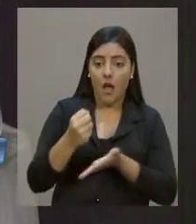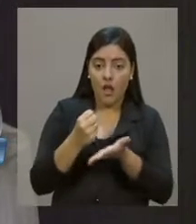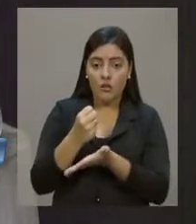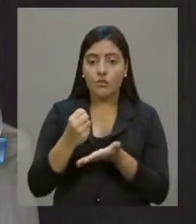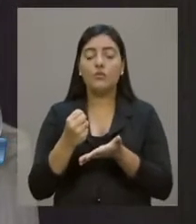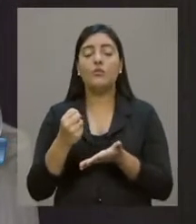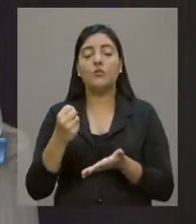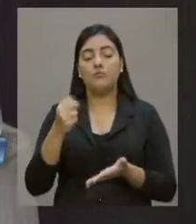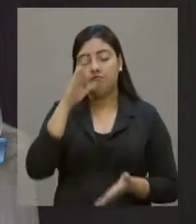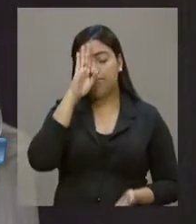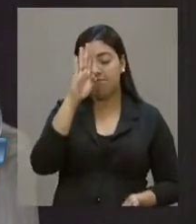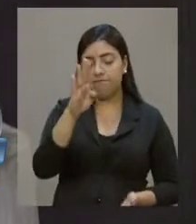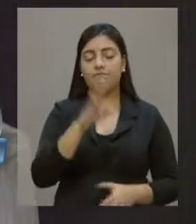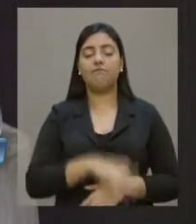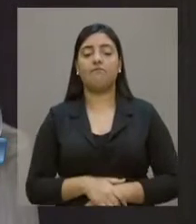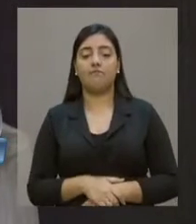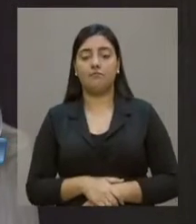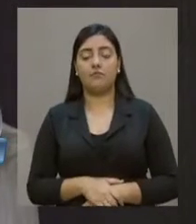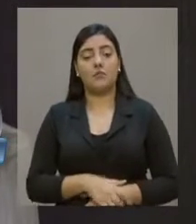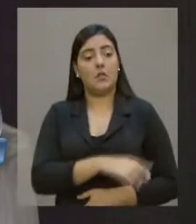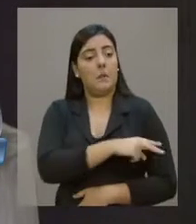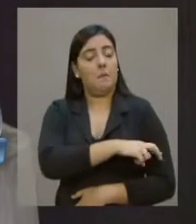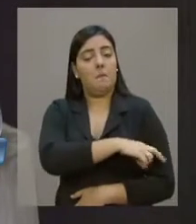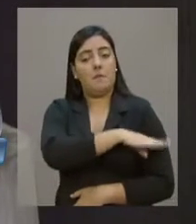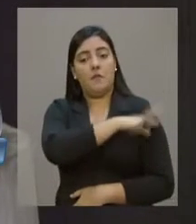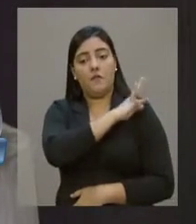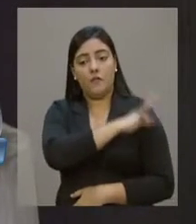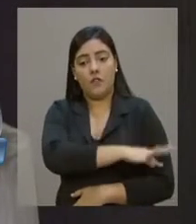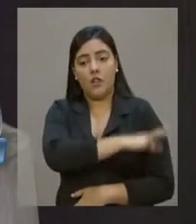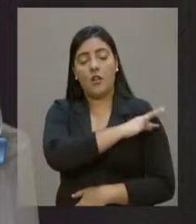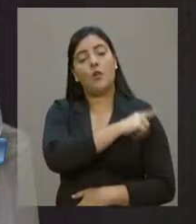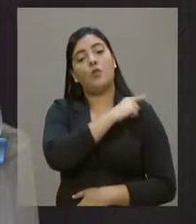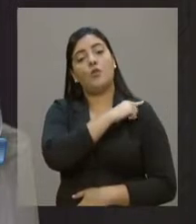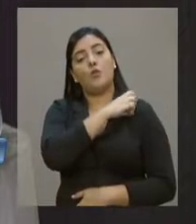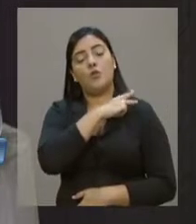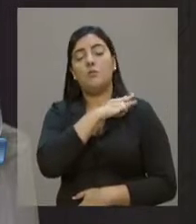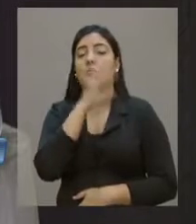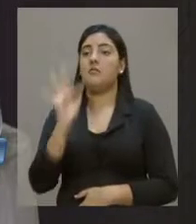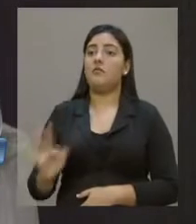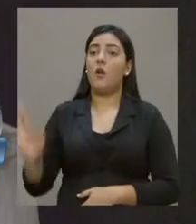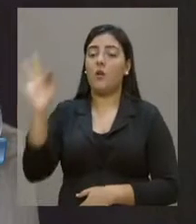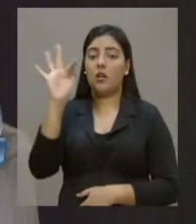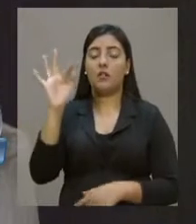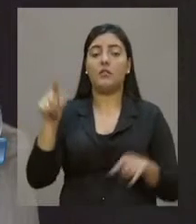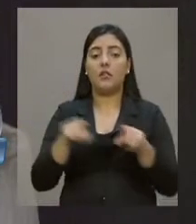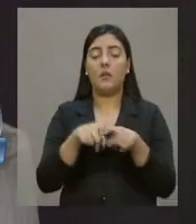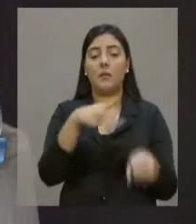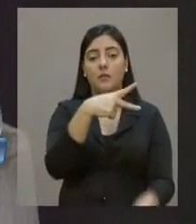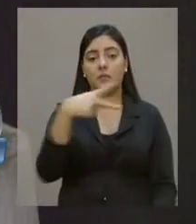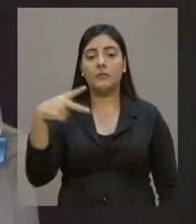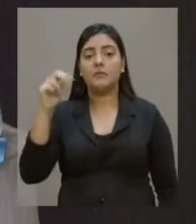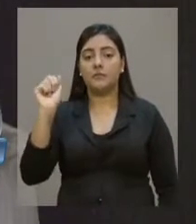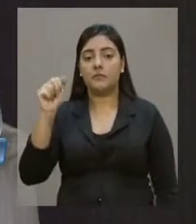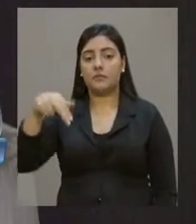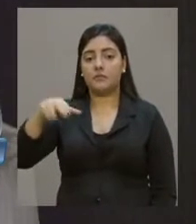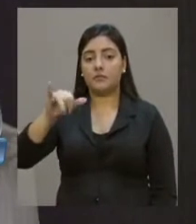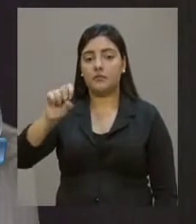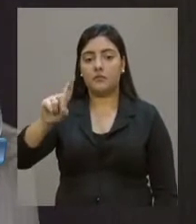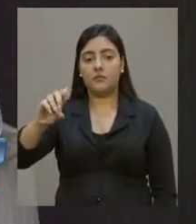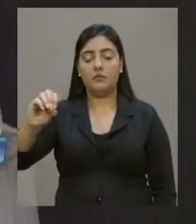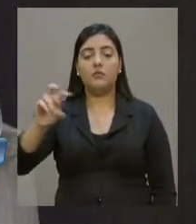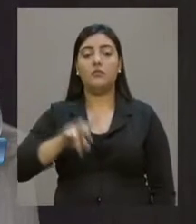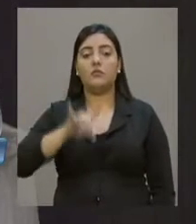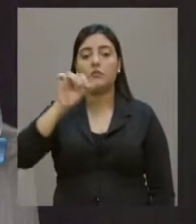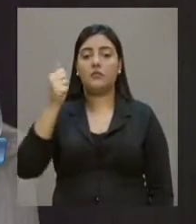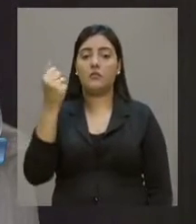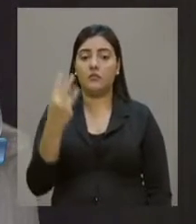educação fundamental, a educação média, a educação superior. Me lembra aqui o presidente Anísio, do dia 13 de